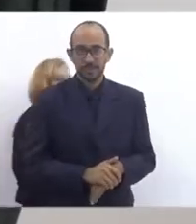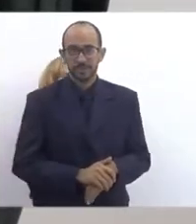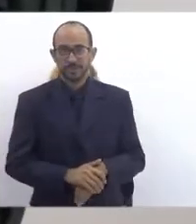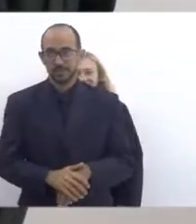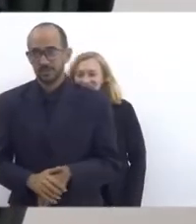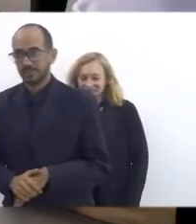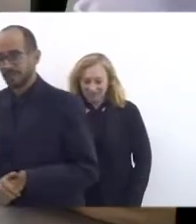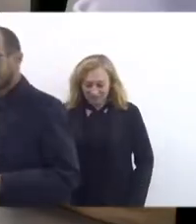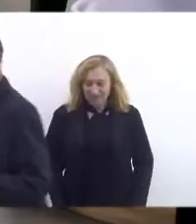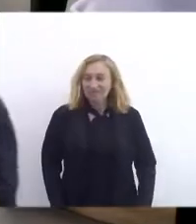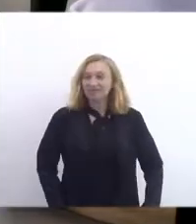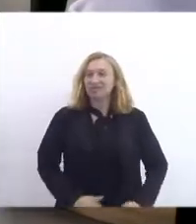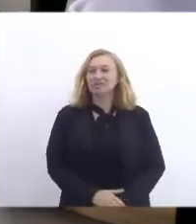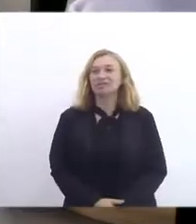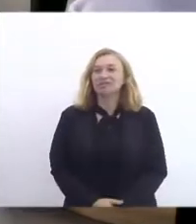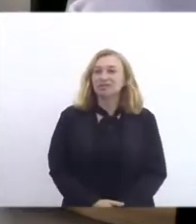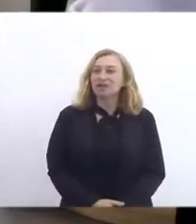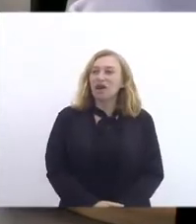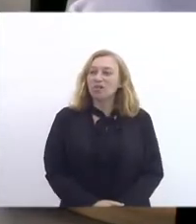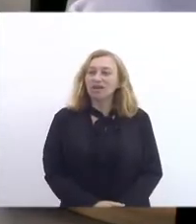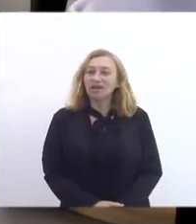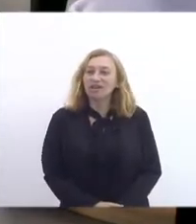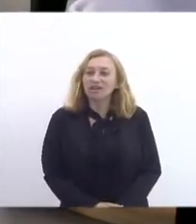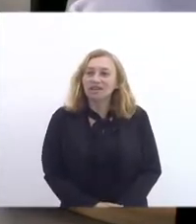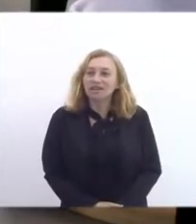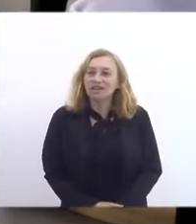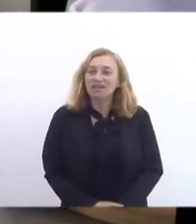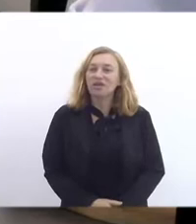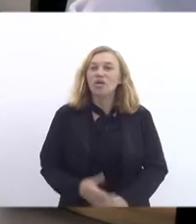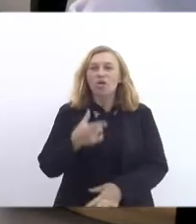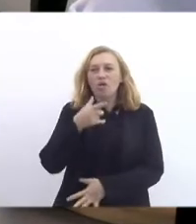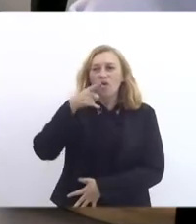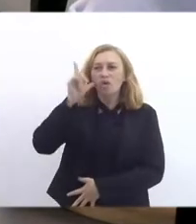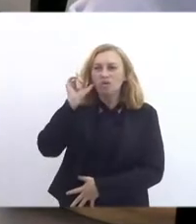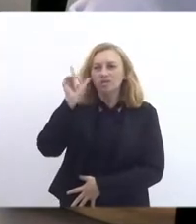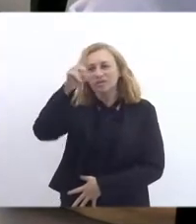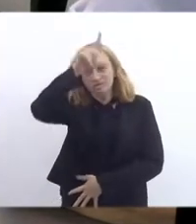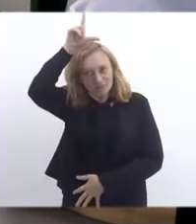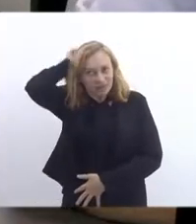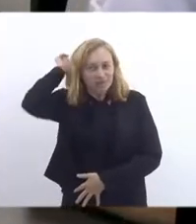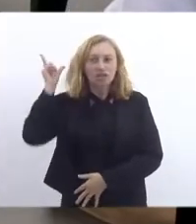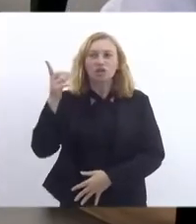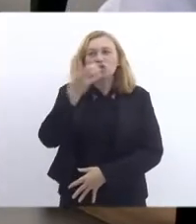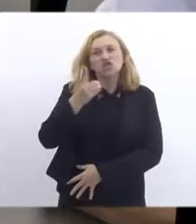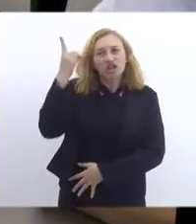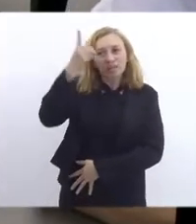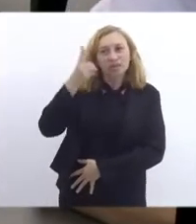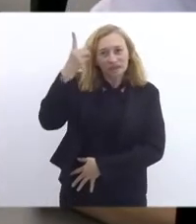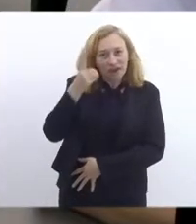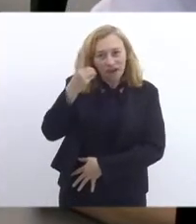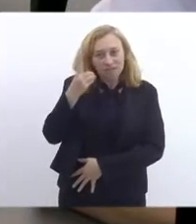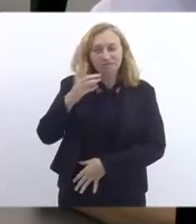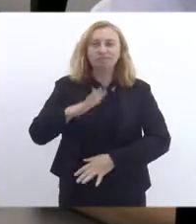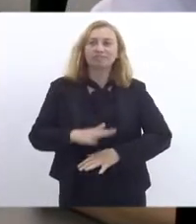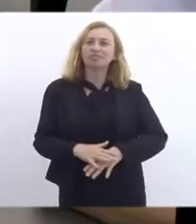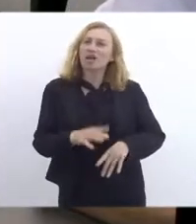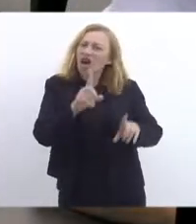Aliás, eu, outro dia eu fiquei preocupado, porque os deputados, ontem, Luiz Paulo, os deputados, para variar,